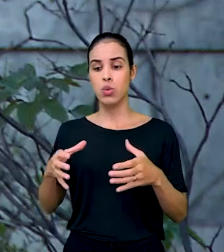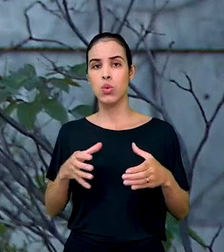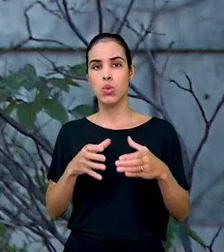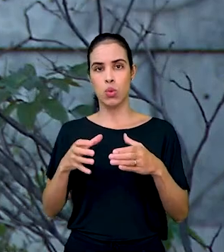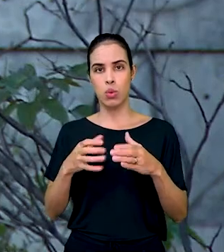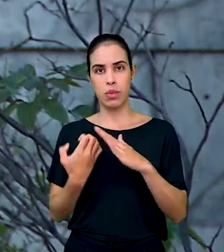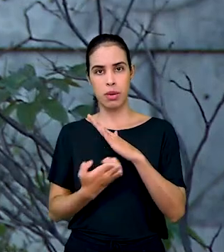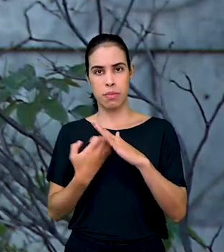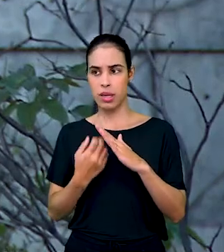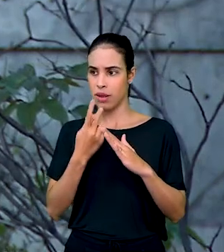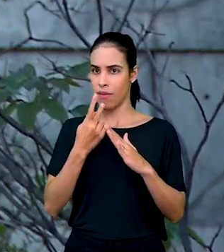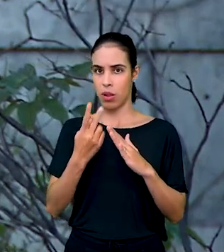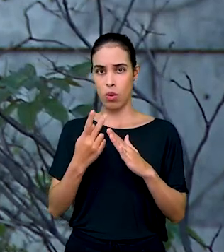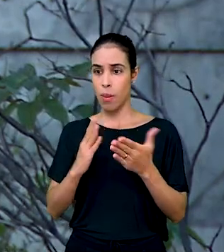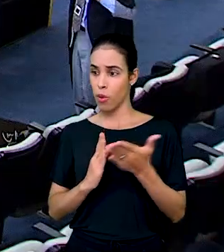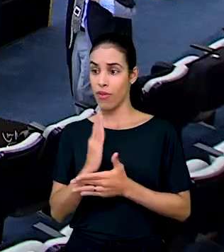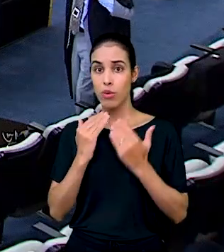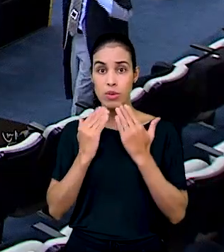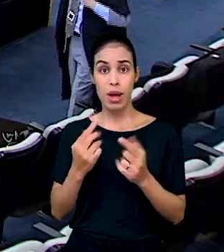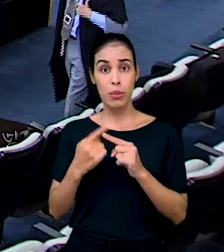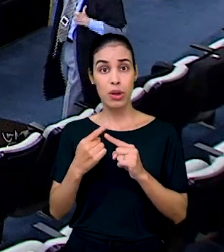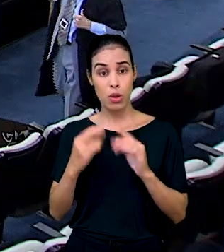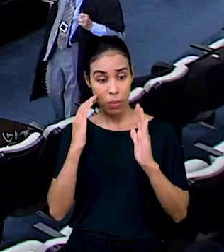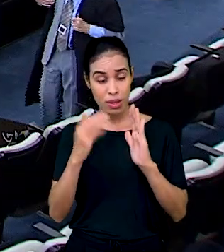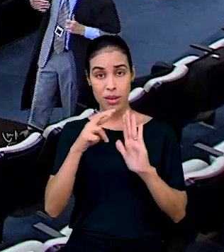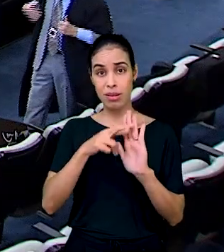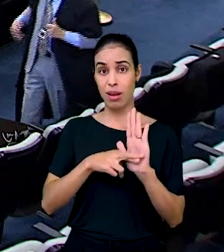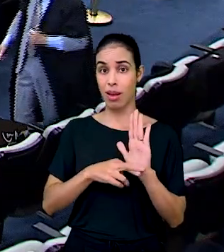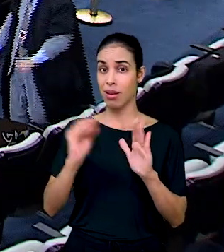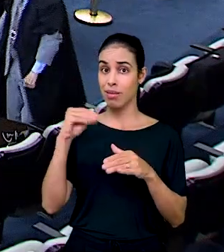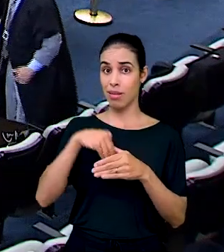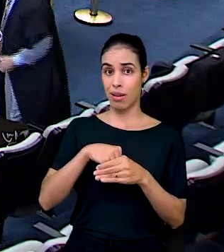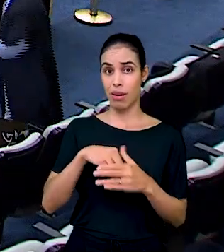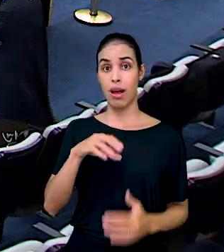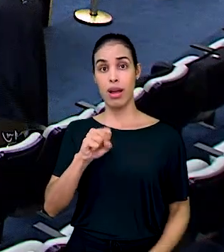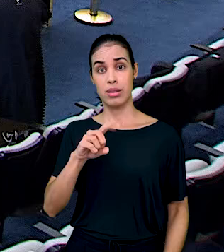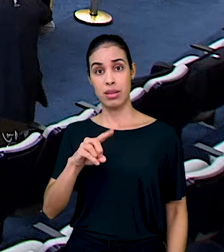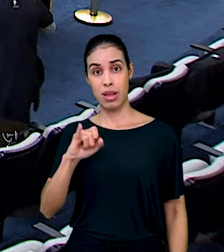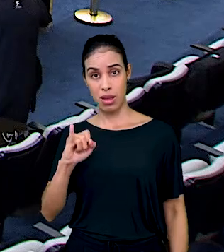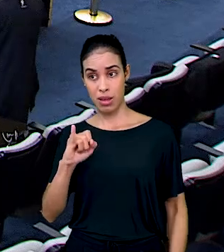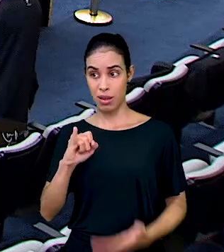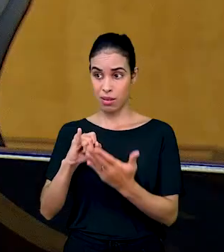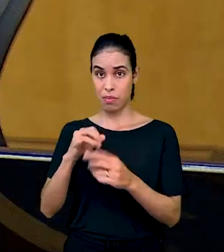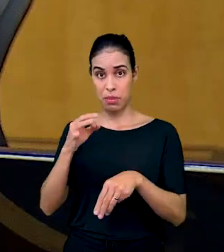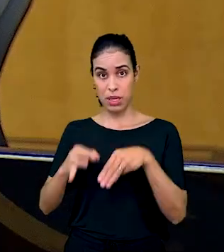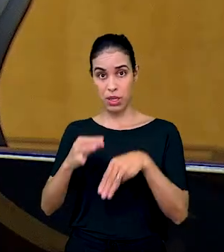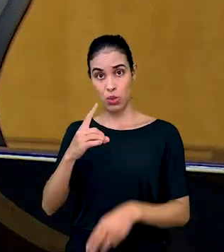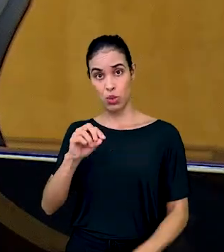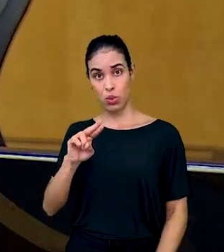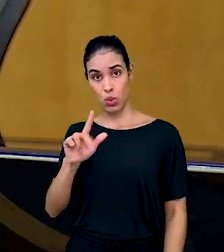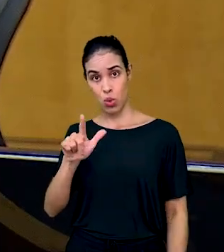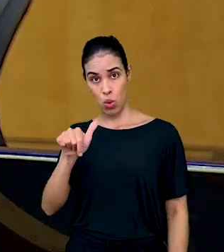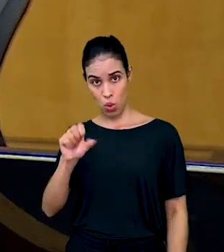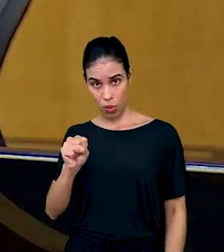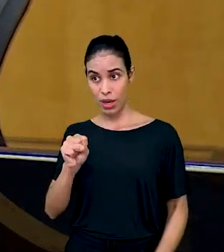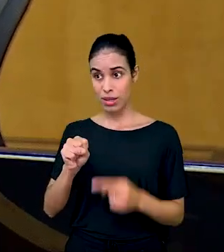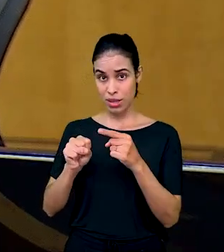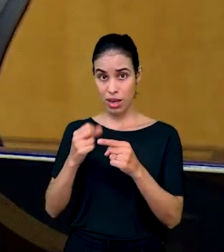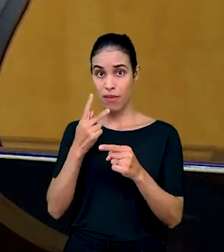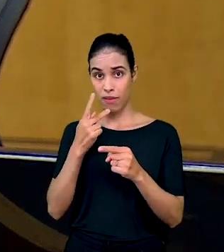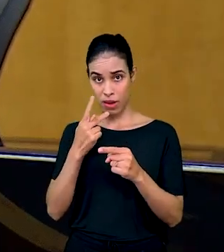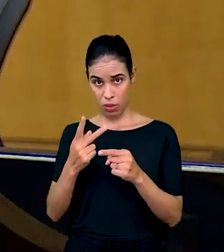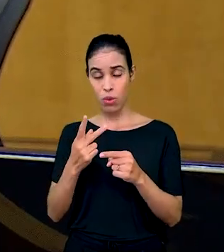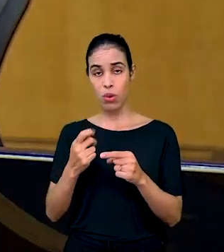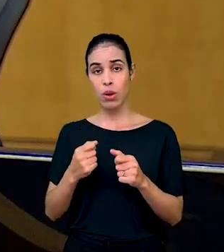uma obrigação não prevista. O relator na Seção 2 de Dissídios Individuais foi o ministro Douglas